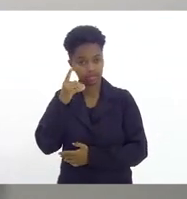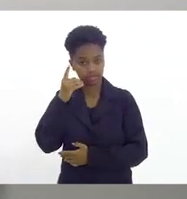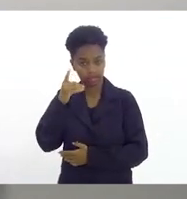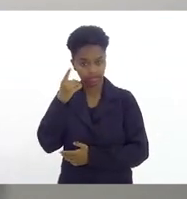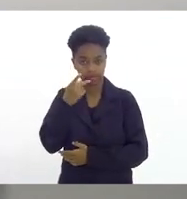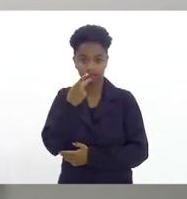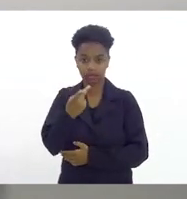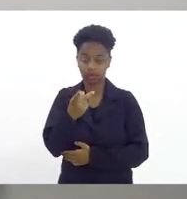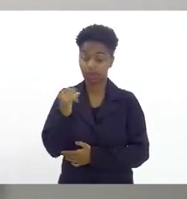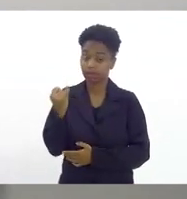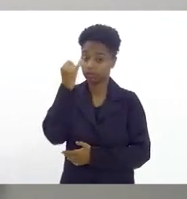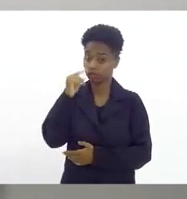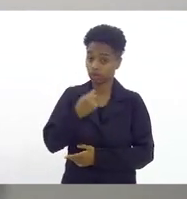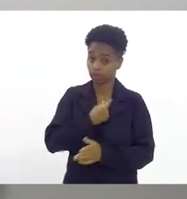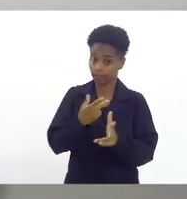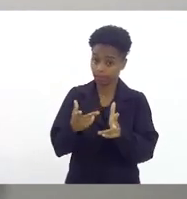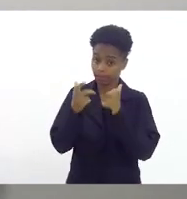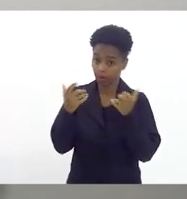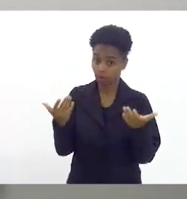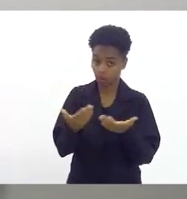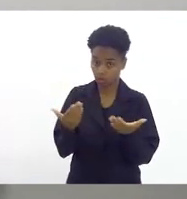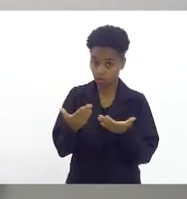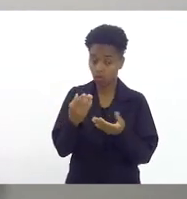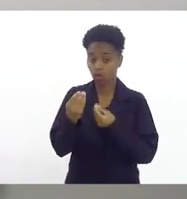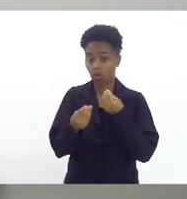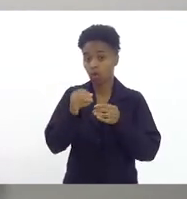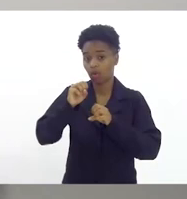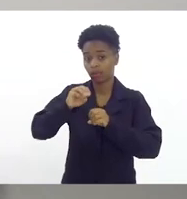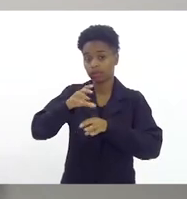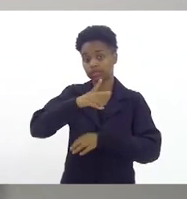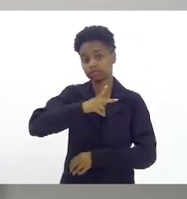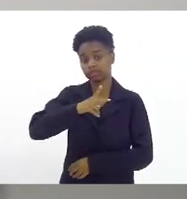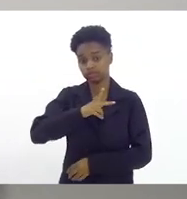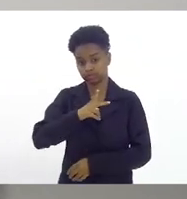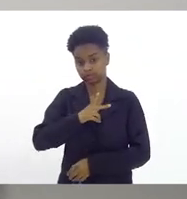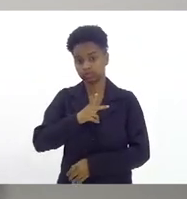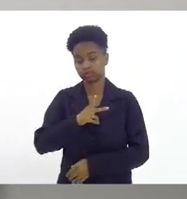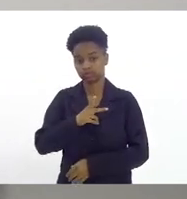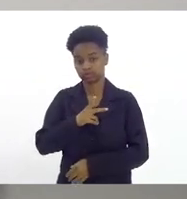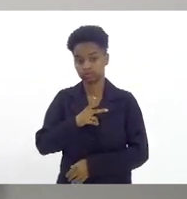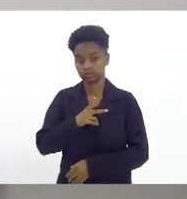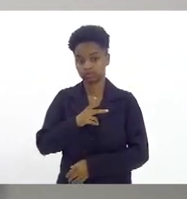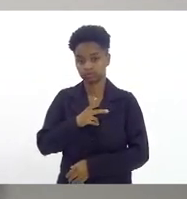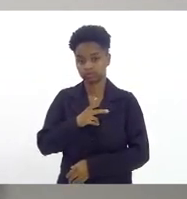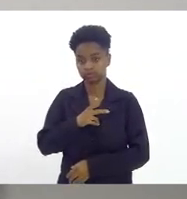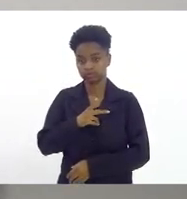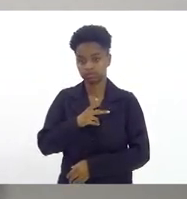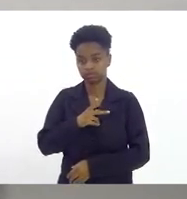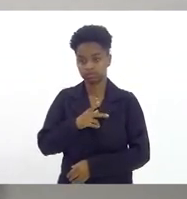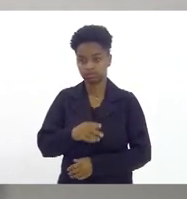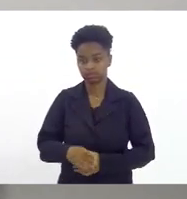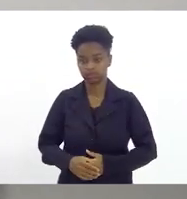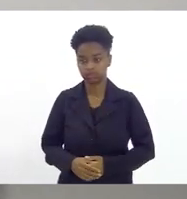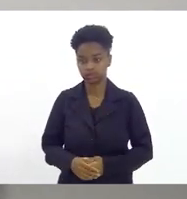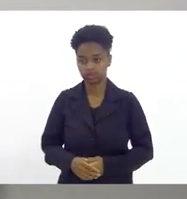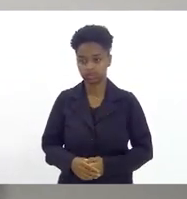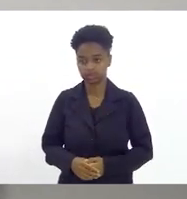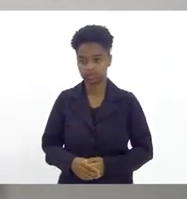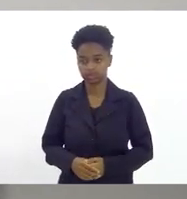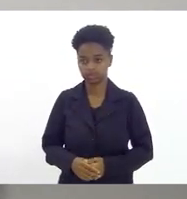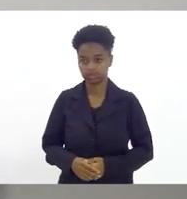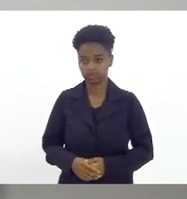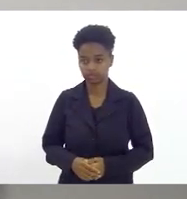levar em consideração hoje o ensino privado em quase sua totalidade no